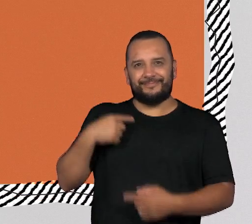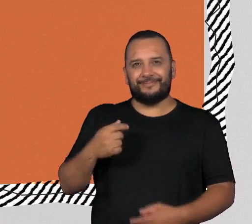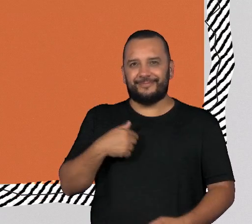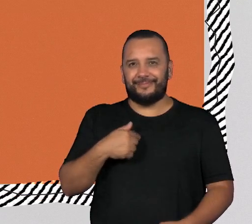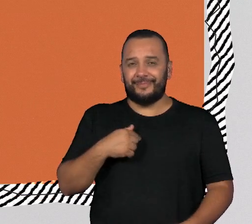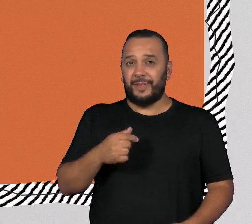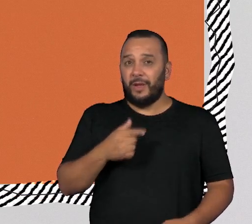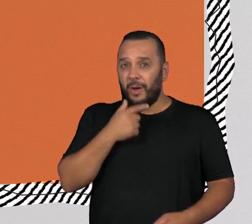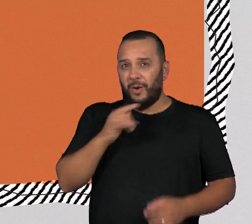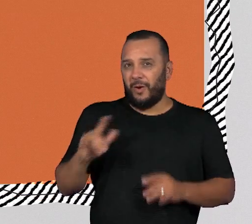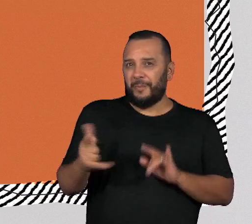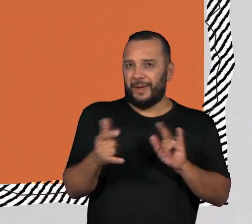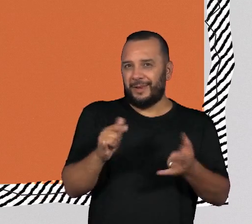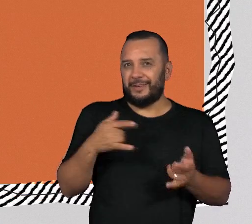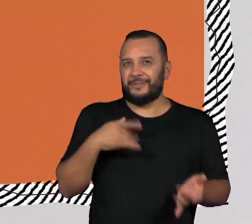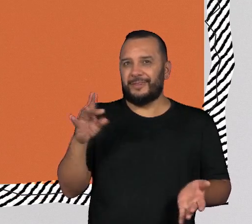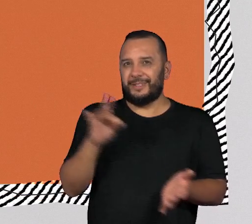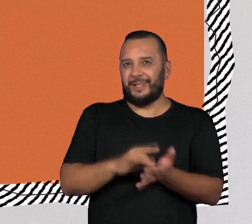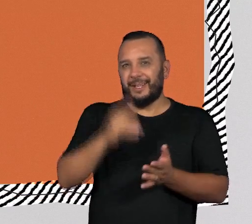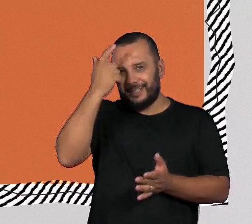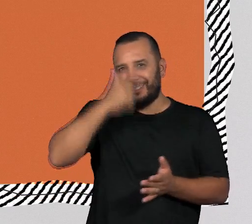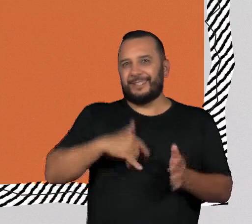Spider-Man really about that life.